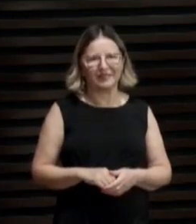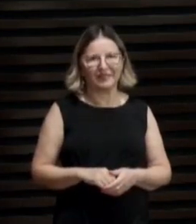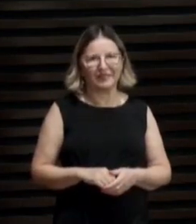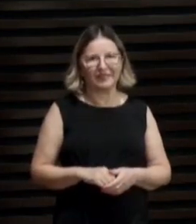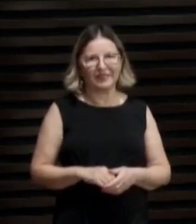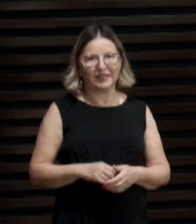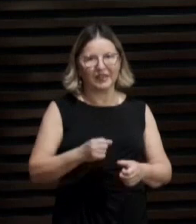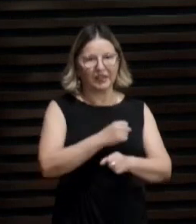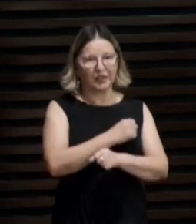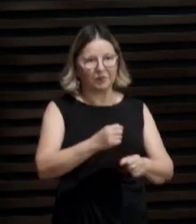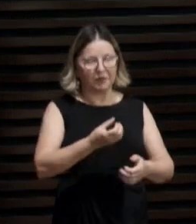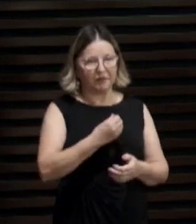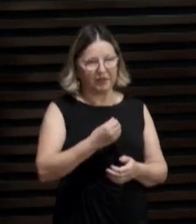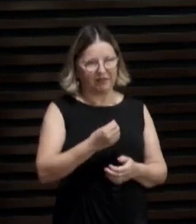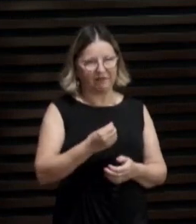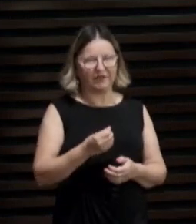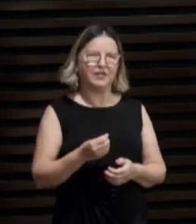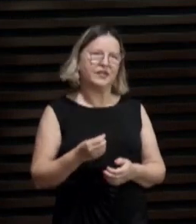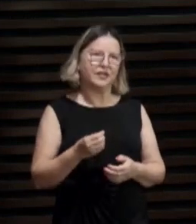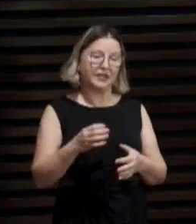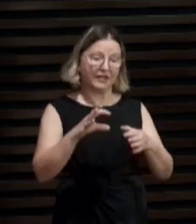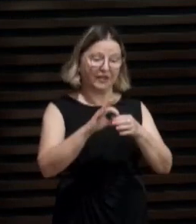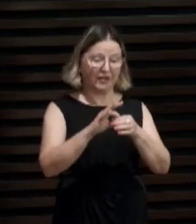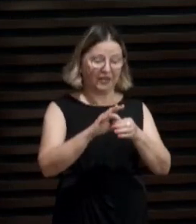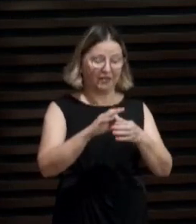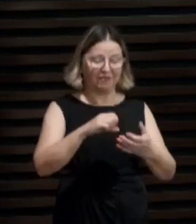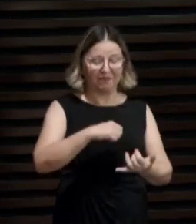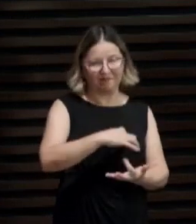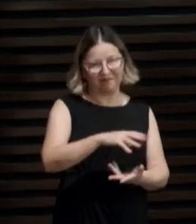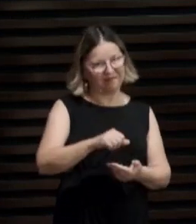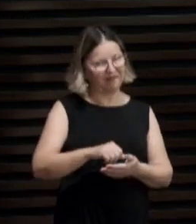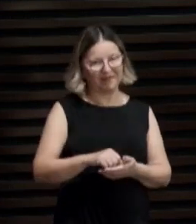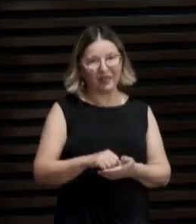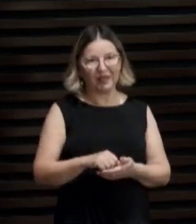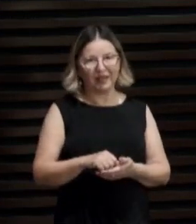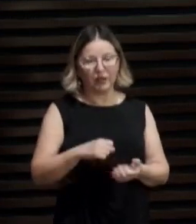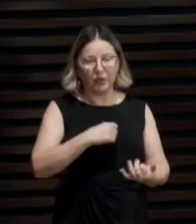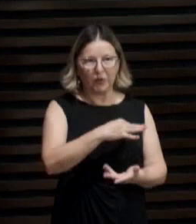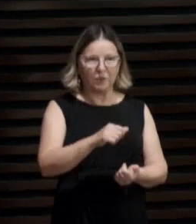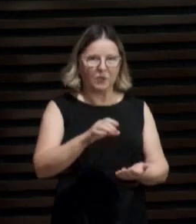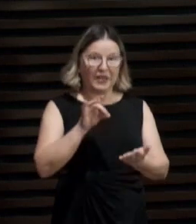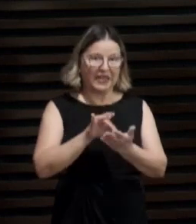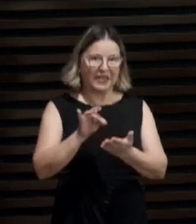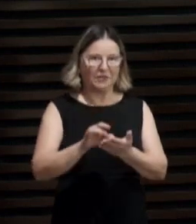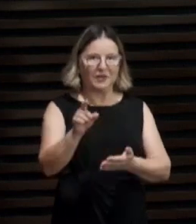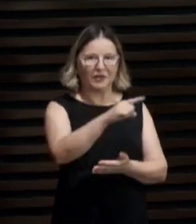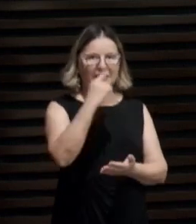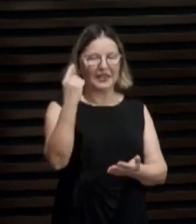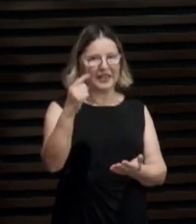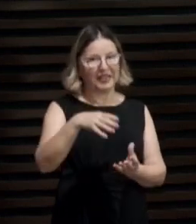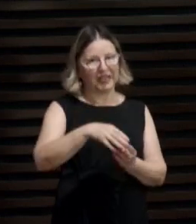duas coisas. O mundo é inimigo das nossas almas, porque ele nos oferece a ilusão